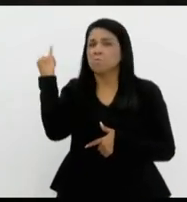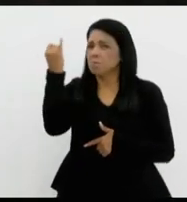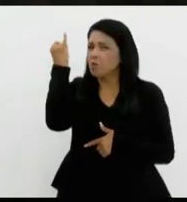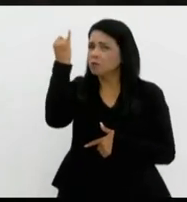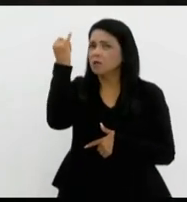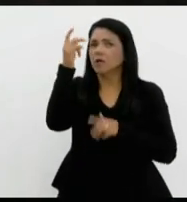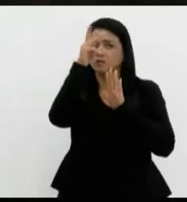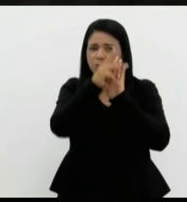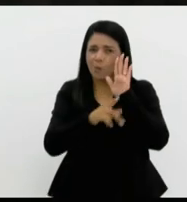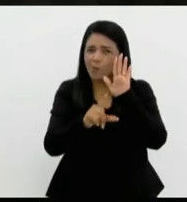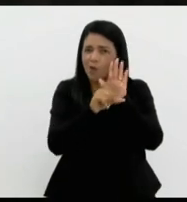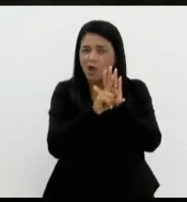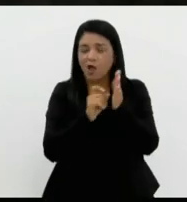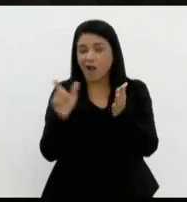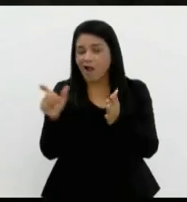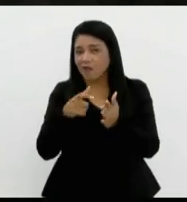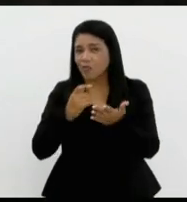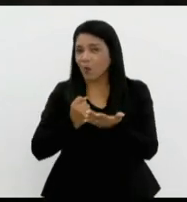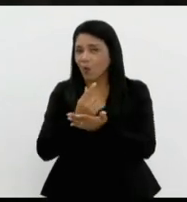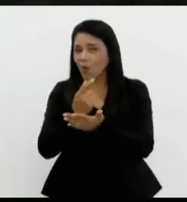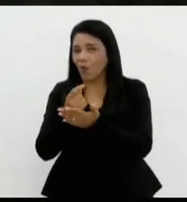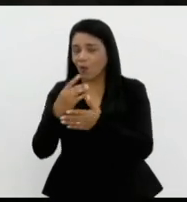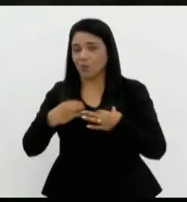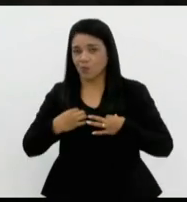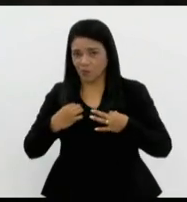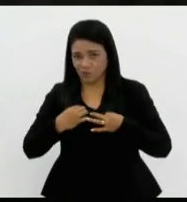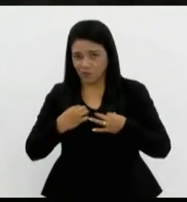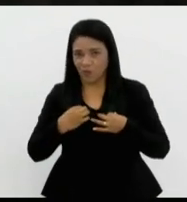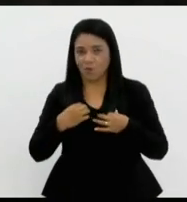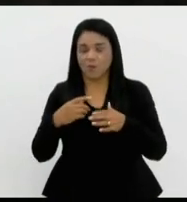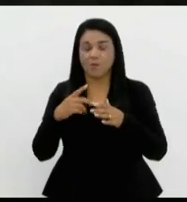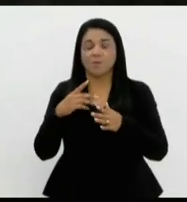como proposta minha a concessão do